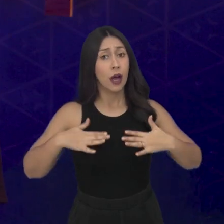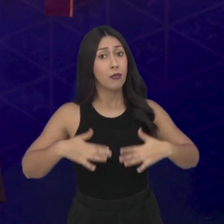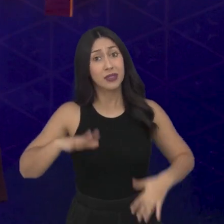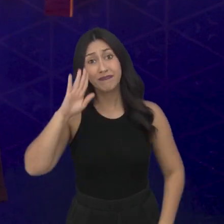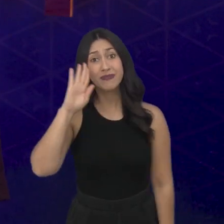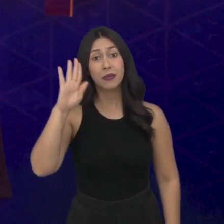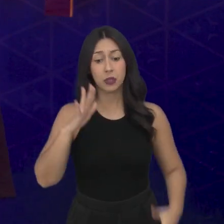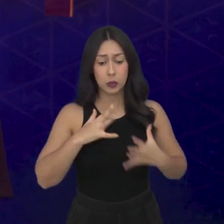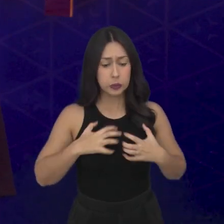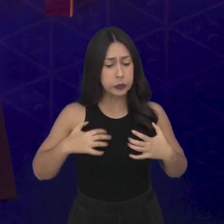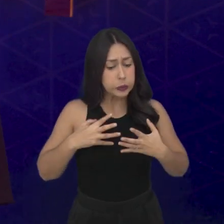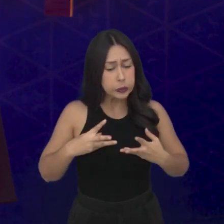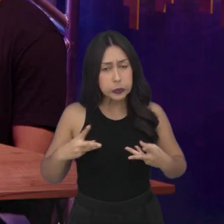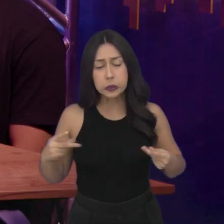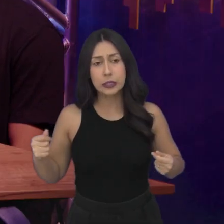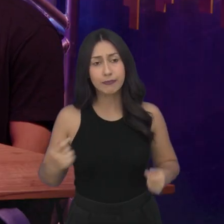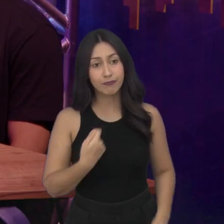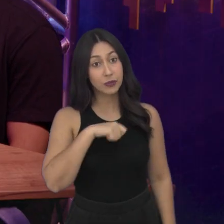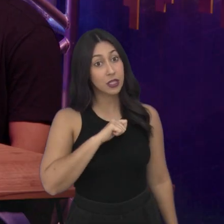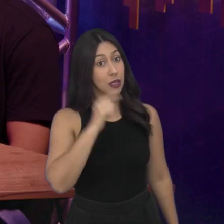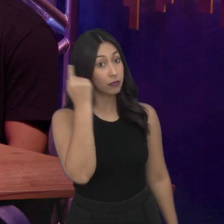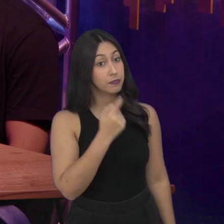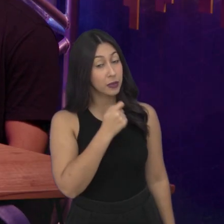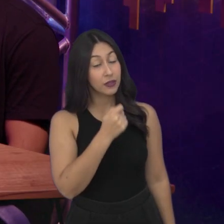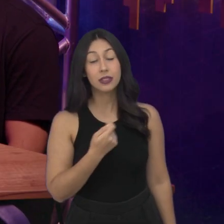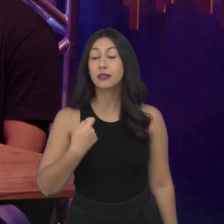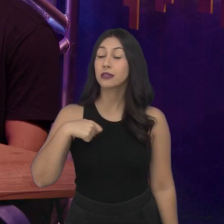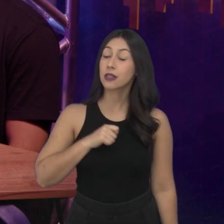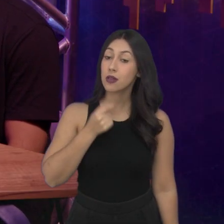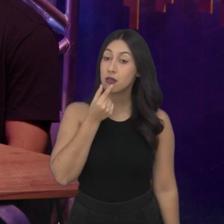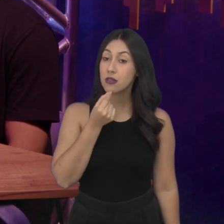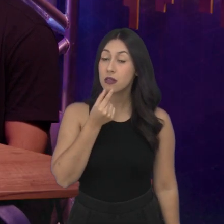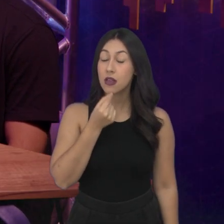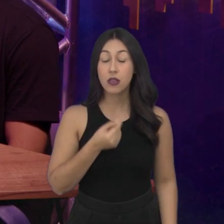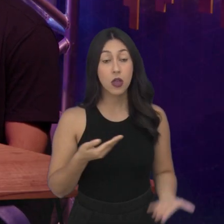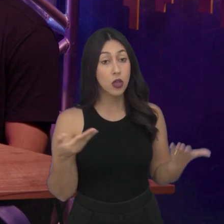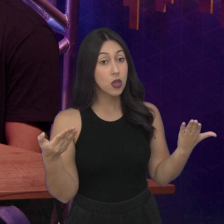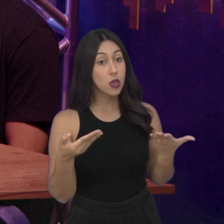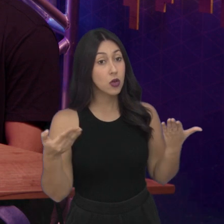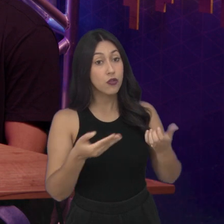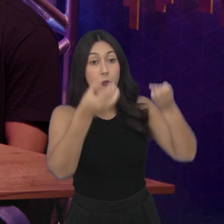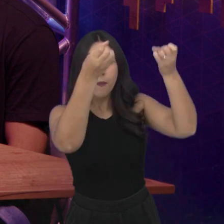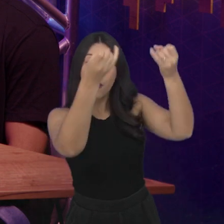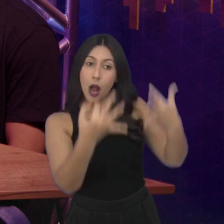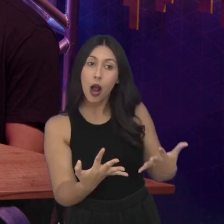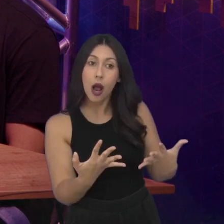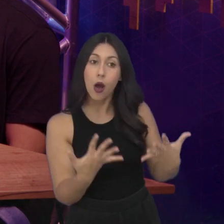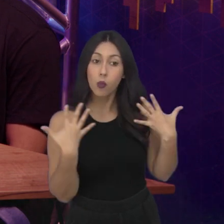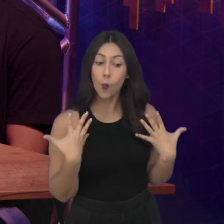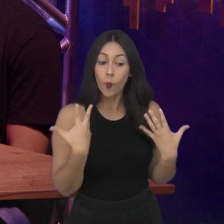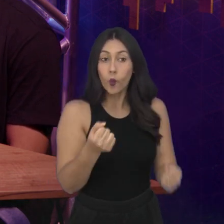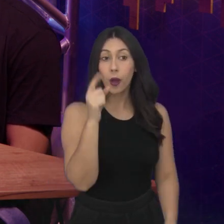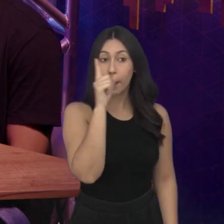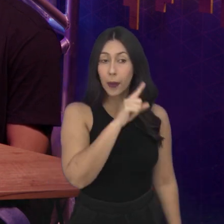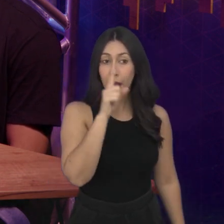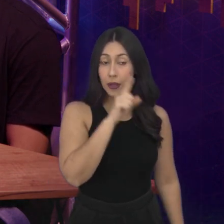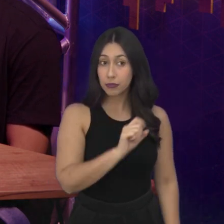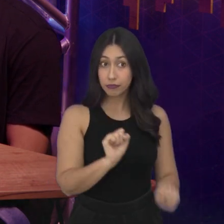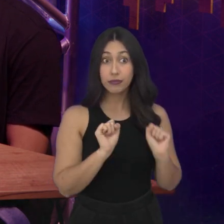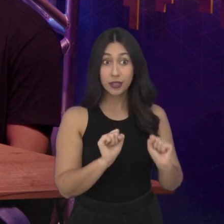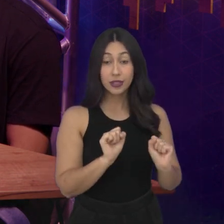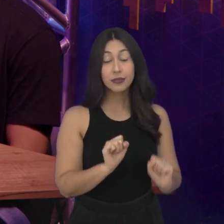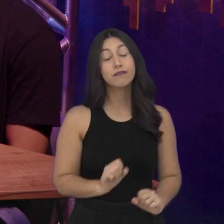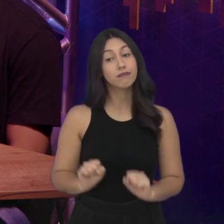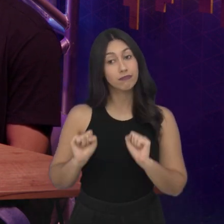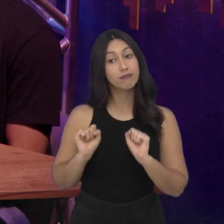e principalmente de cura. Eu sou a Amy Vick. E eu sou Samu Strazer. E no programa de hoje a gente vai falar sobre Healing Fiction, ou